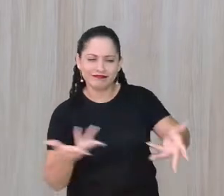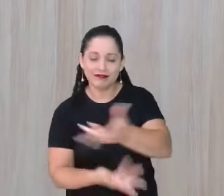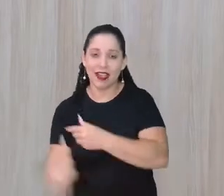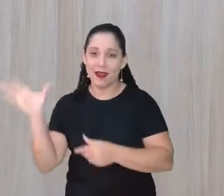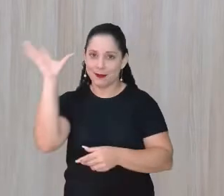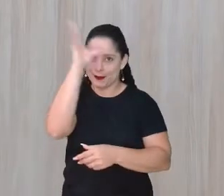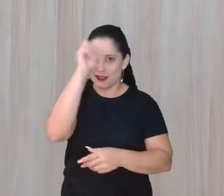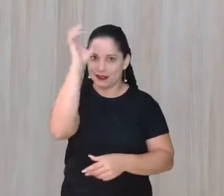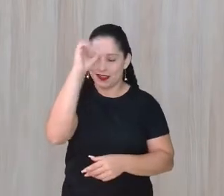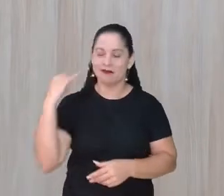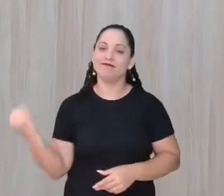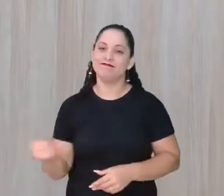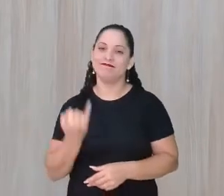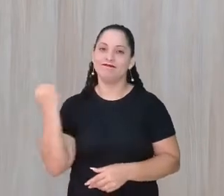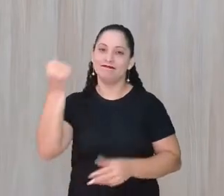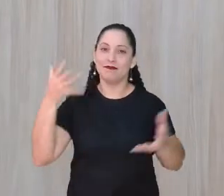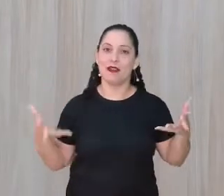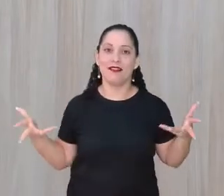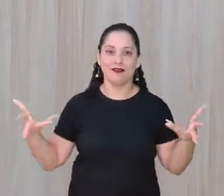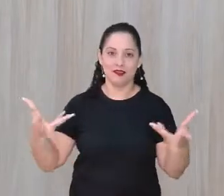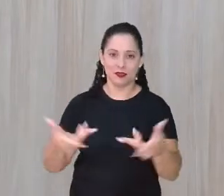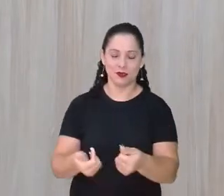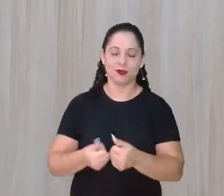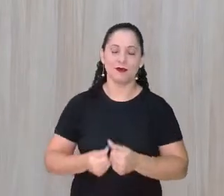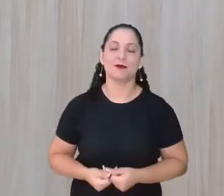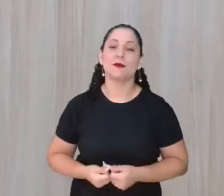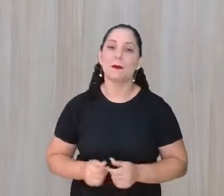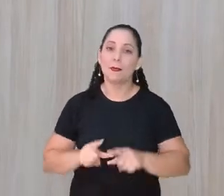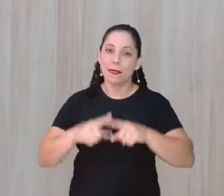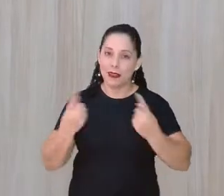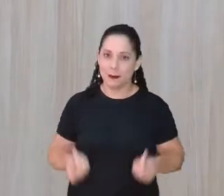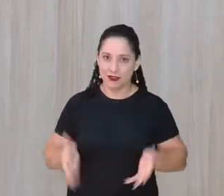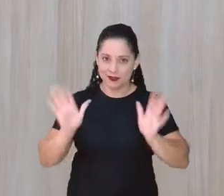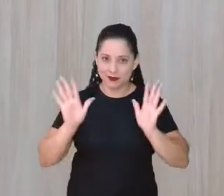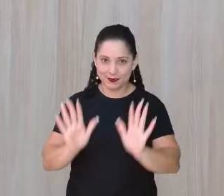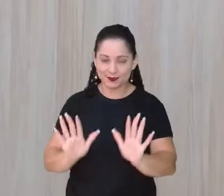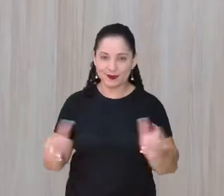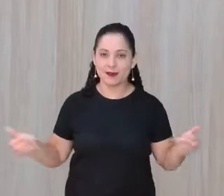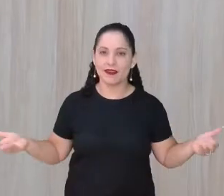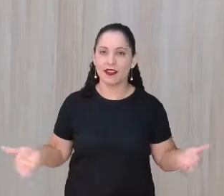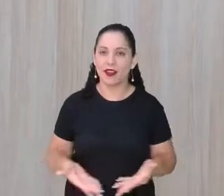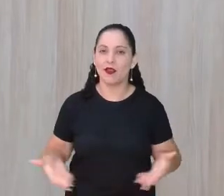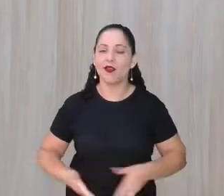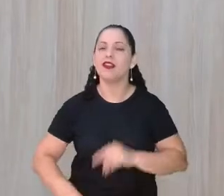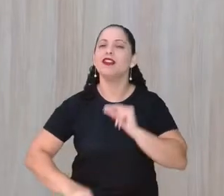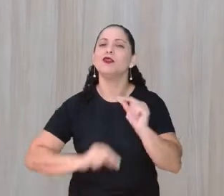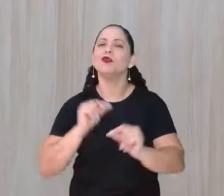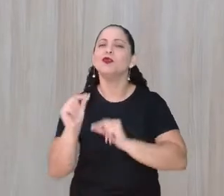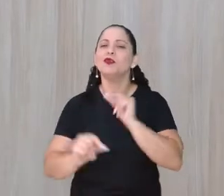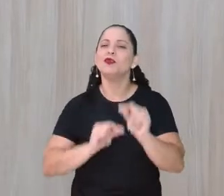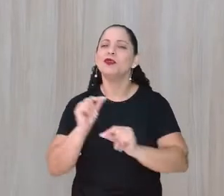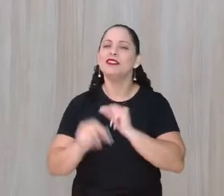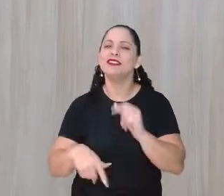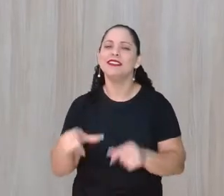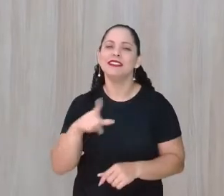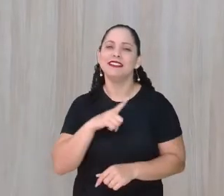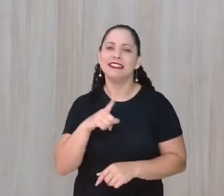aprender. Isso é muito maravilhoso. Mas bom, sem mais delongas, né? Hoje a gente vai